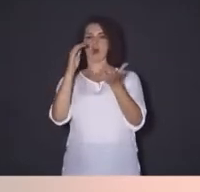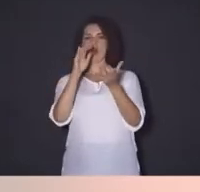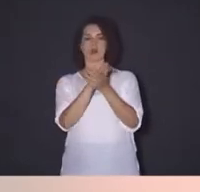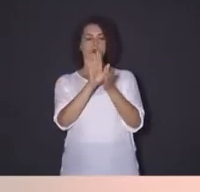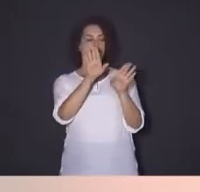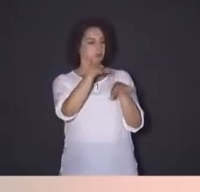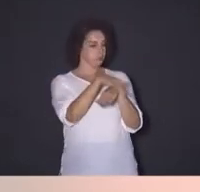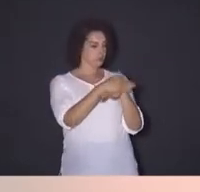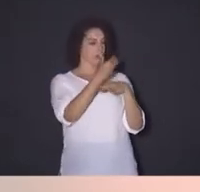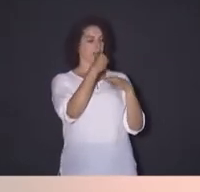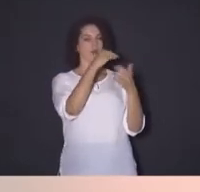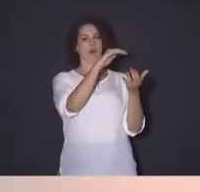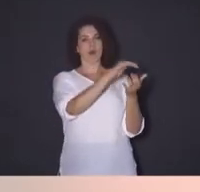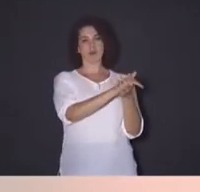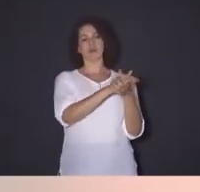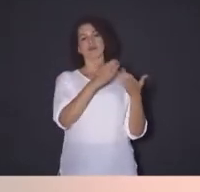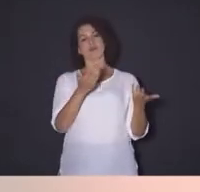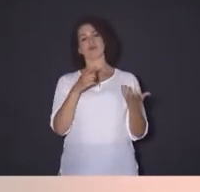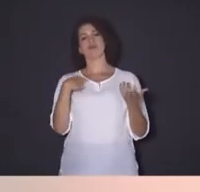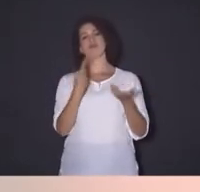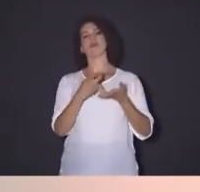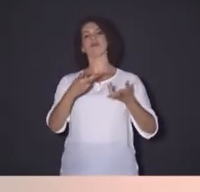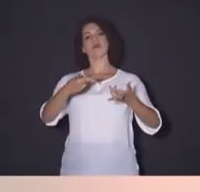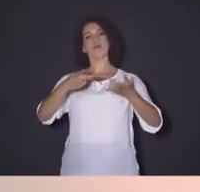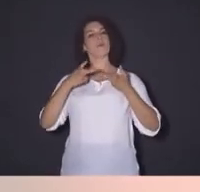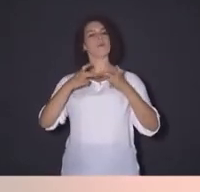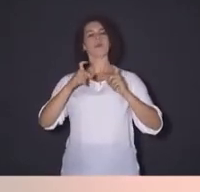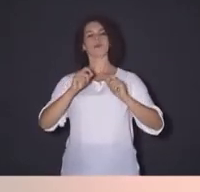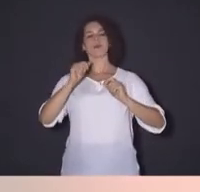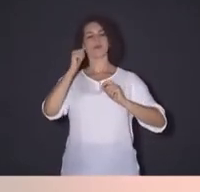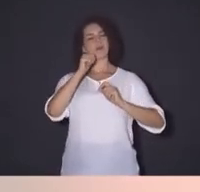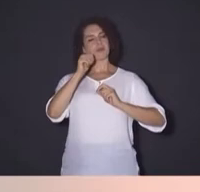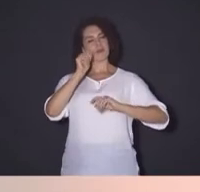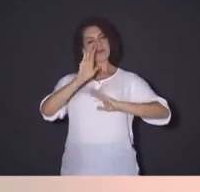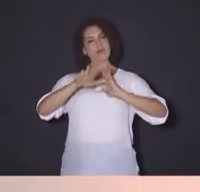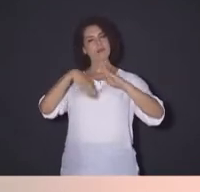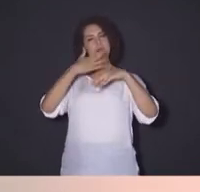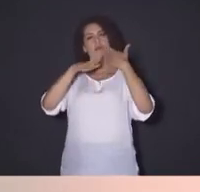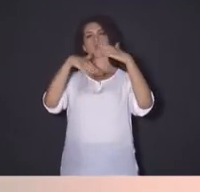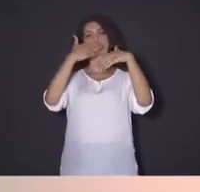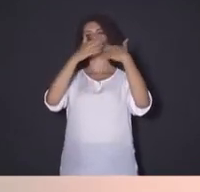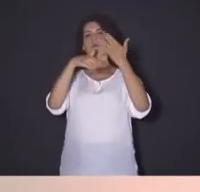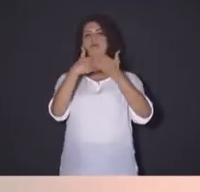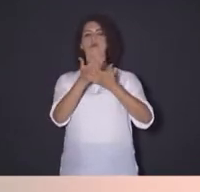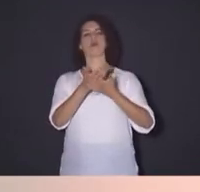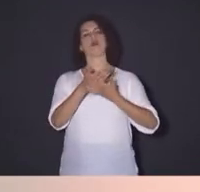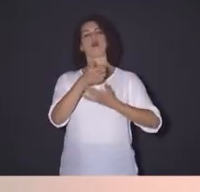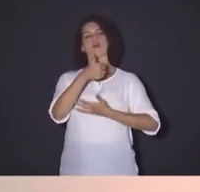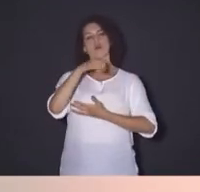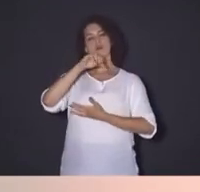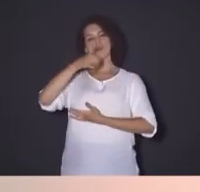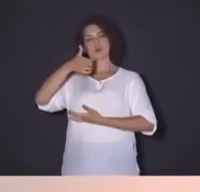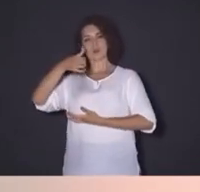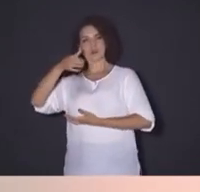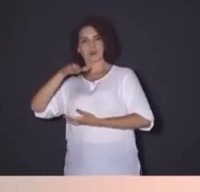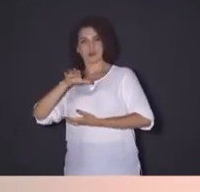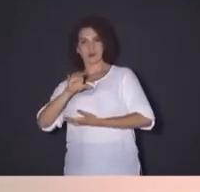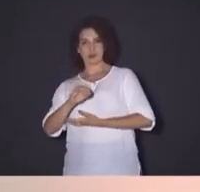E a gente pôde perceber que a mulher veio tendo muitos avanços, como em 60, que ela adquiriu o direito à